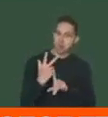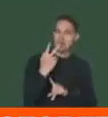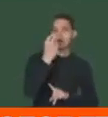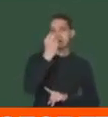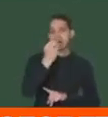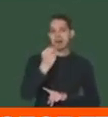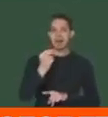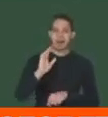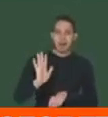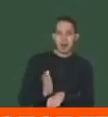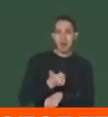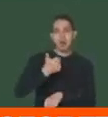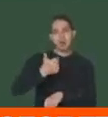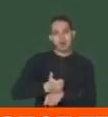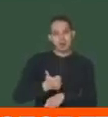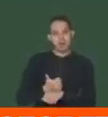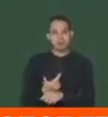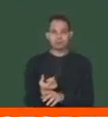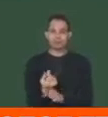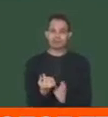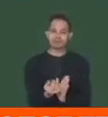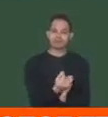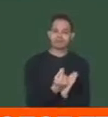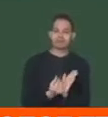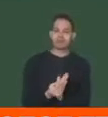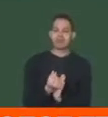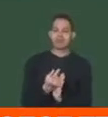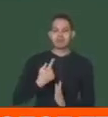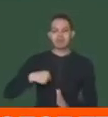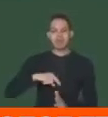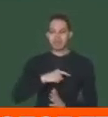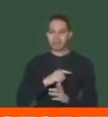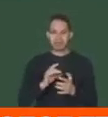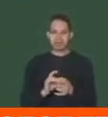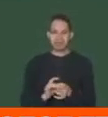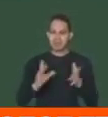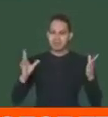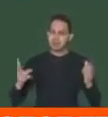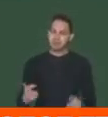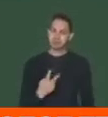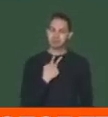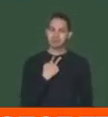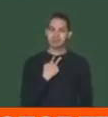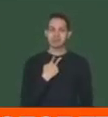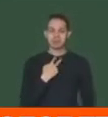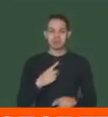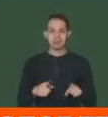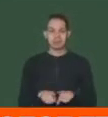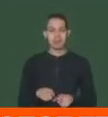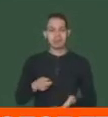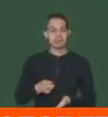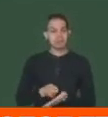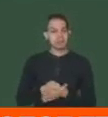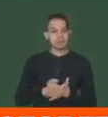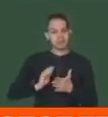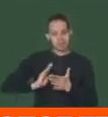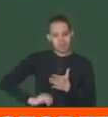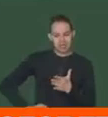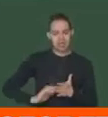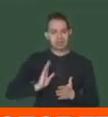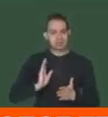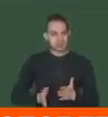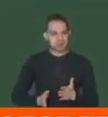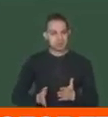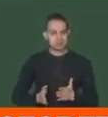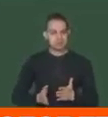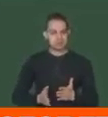golpe orçamentário, é evidente que nós não podemos permitir que isso aconteça. E a impositividade foi retirada pelo relator agora,